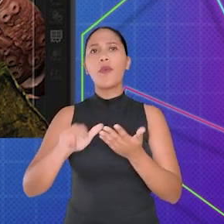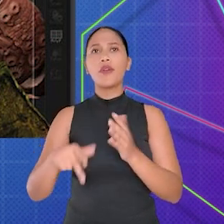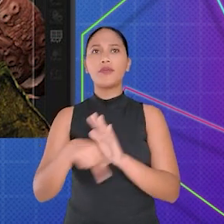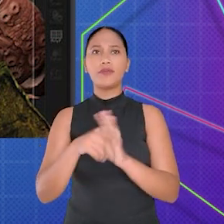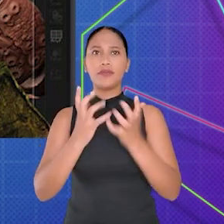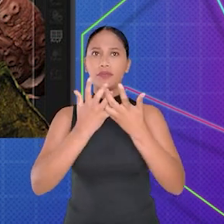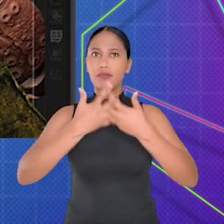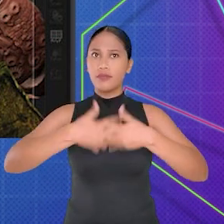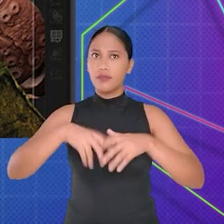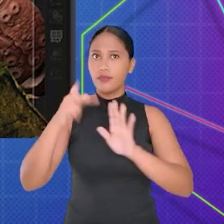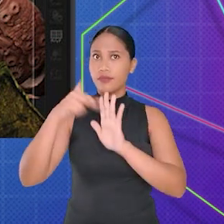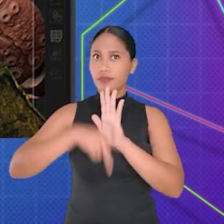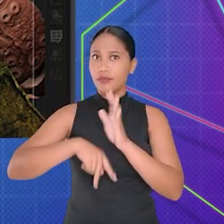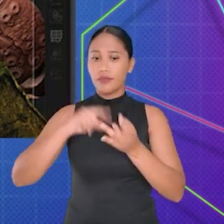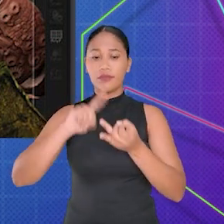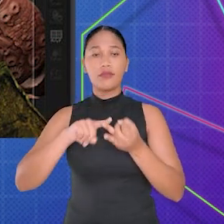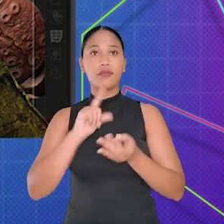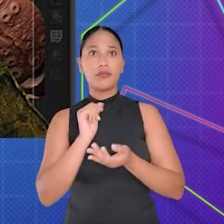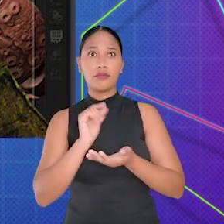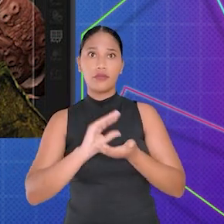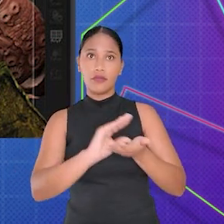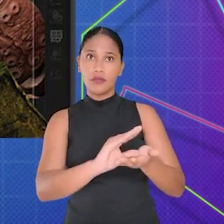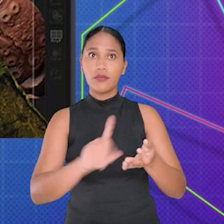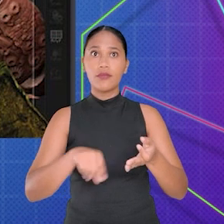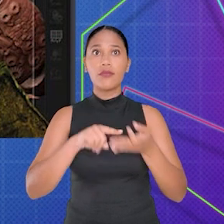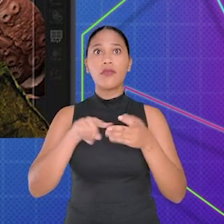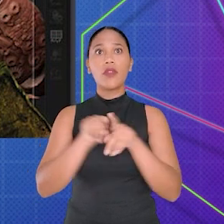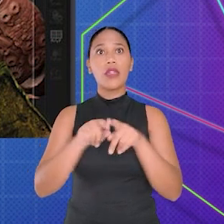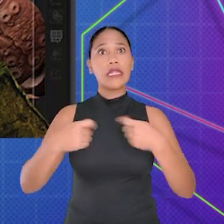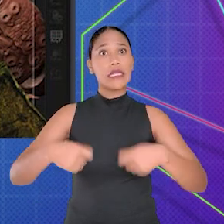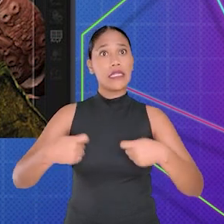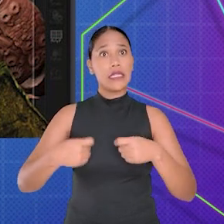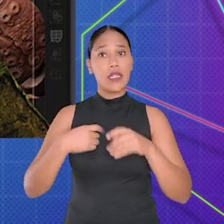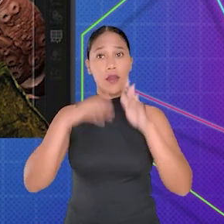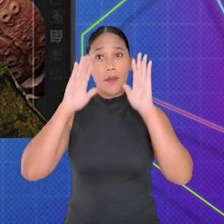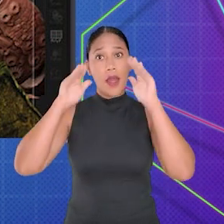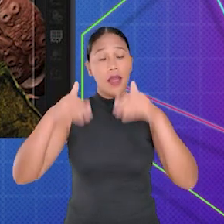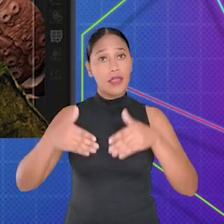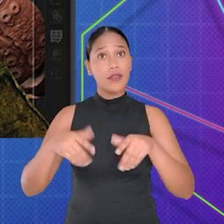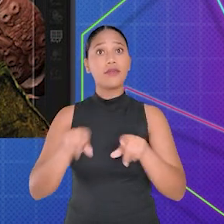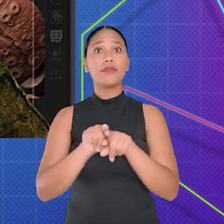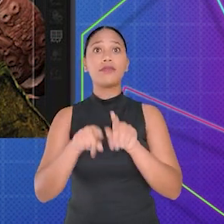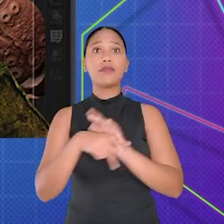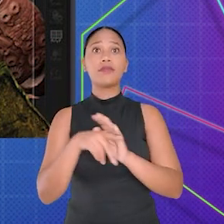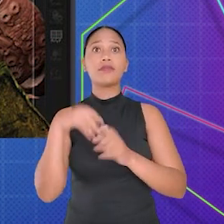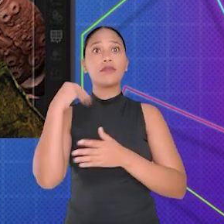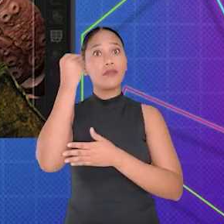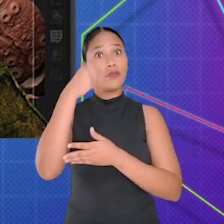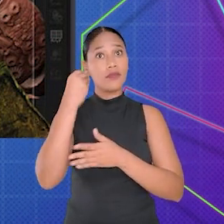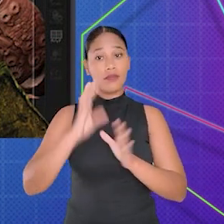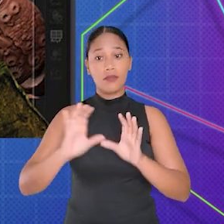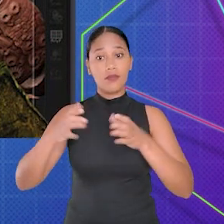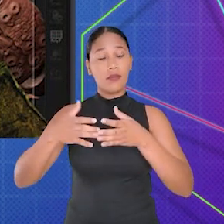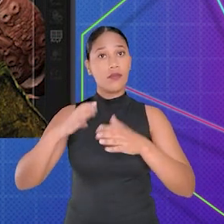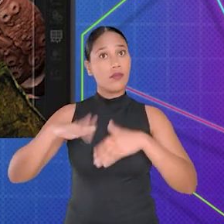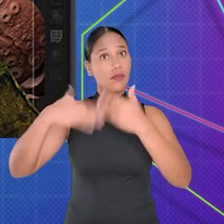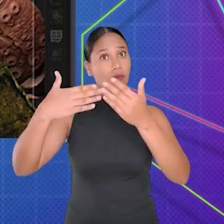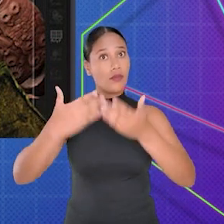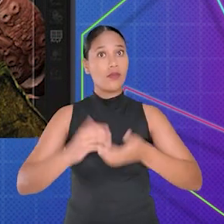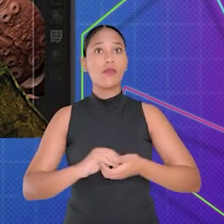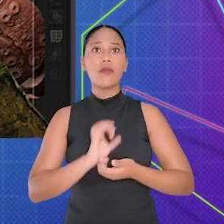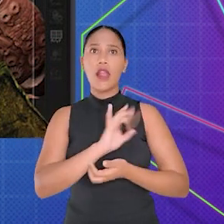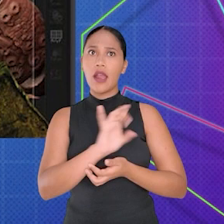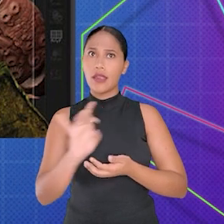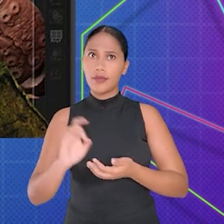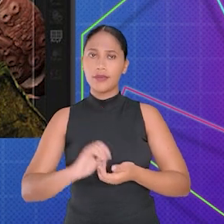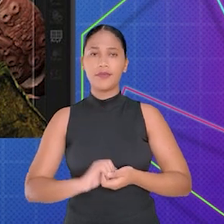fatores, como a complexidade do projeto, o orçamento disponível, as necessidades específicas do projeto e a experiência da equipe de desenvolvimento